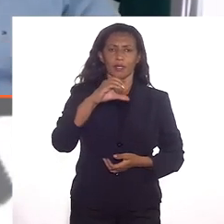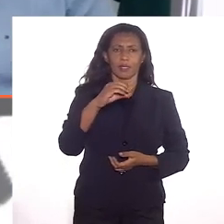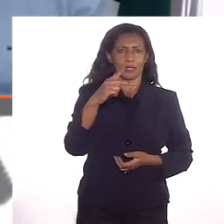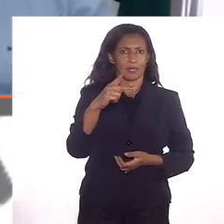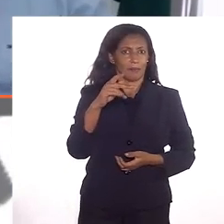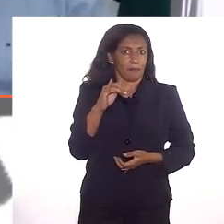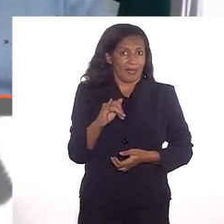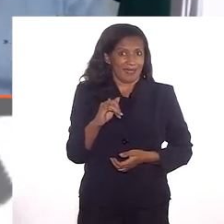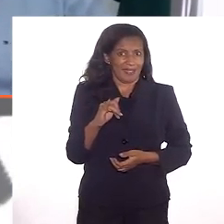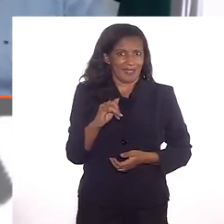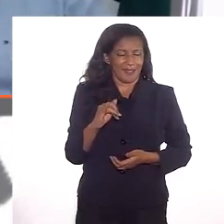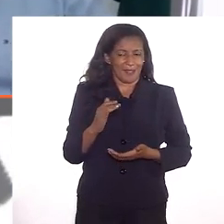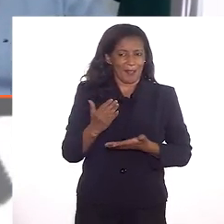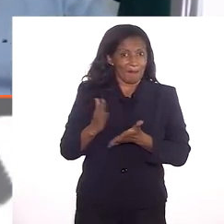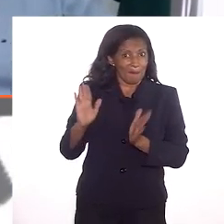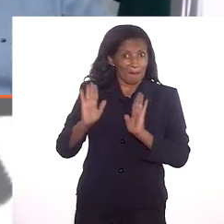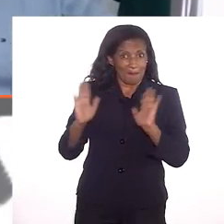a CPI